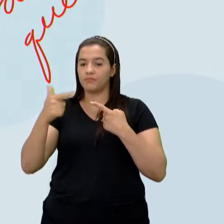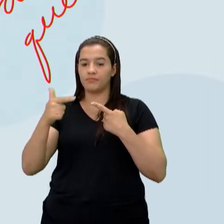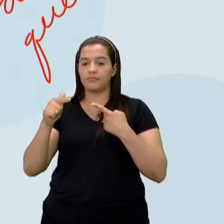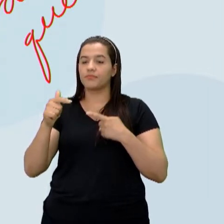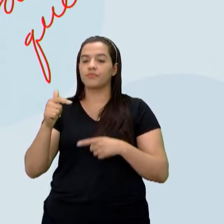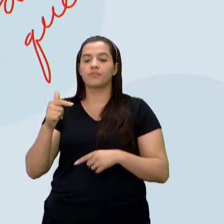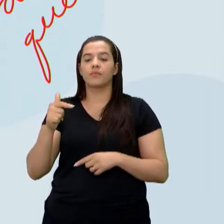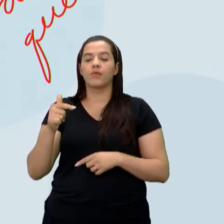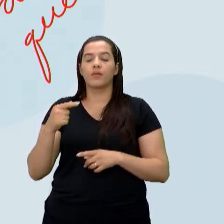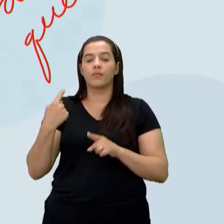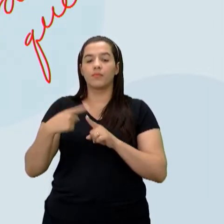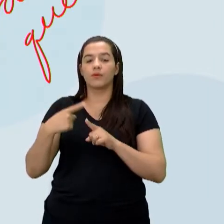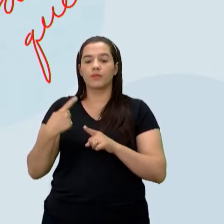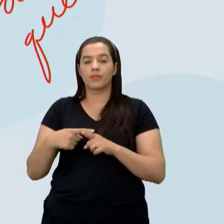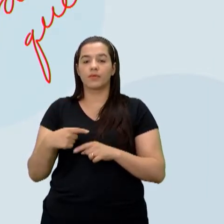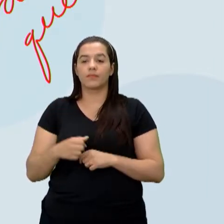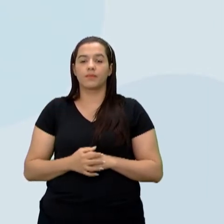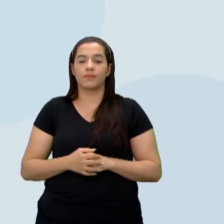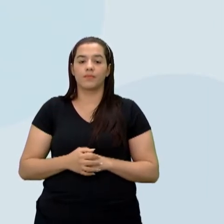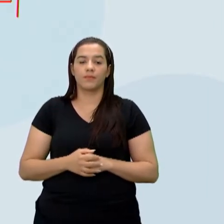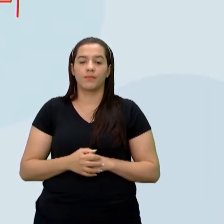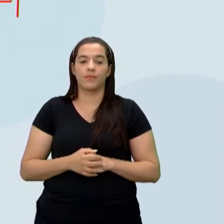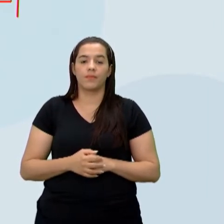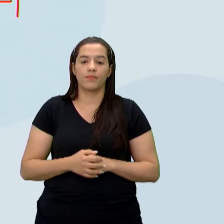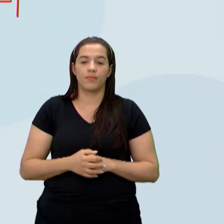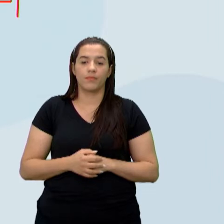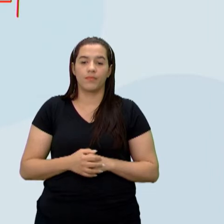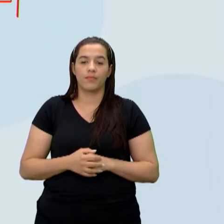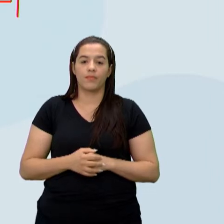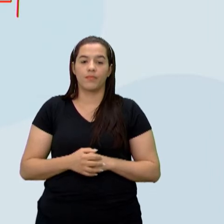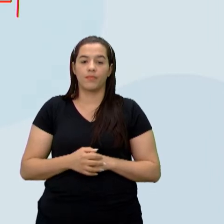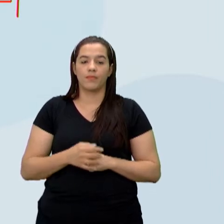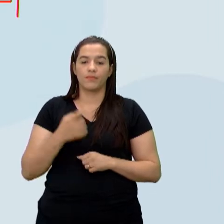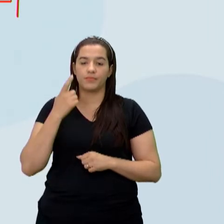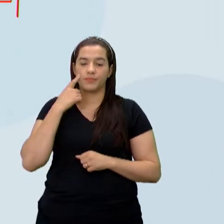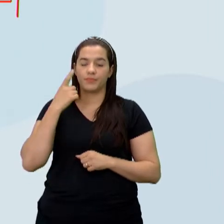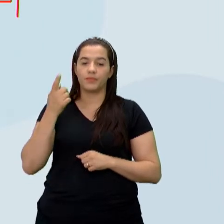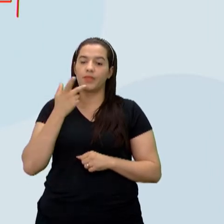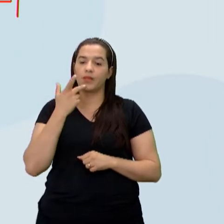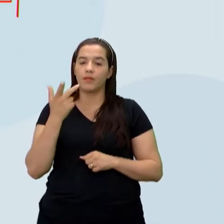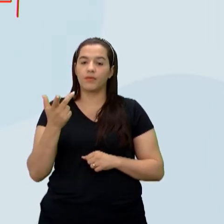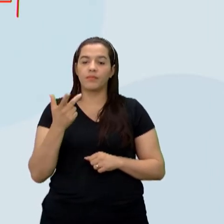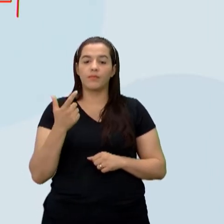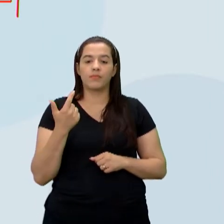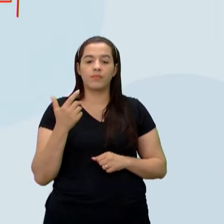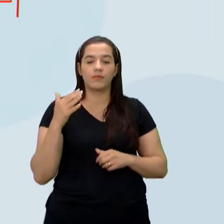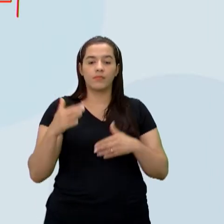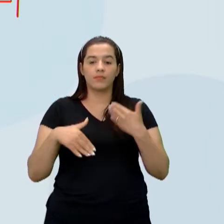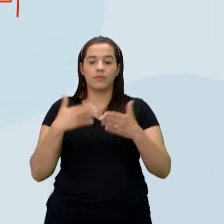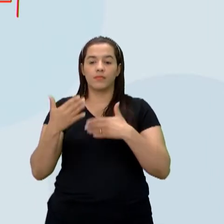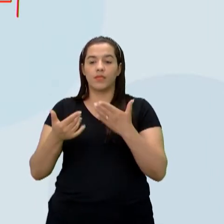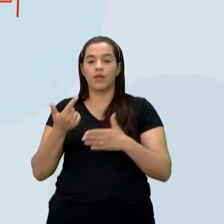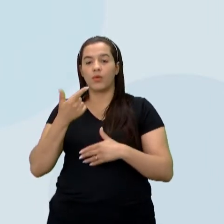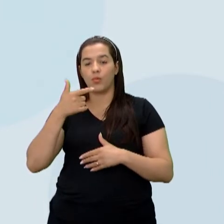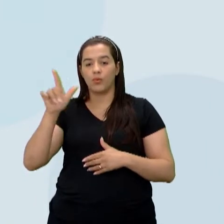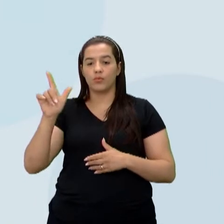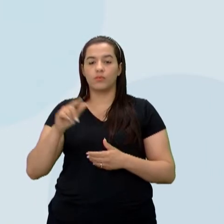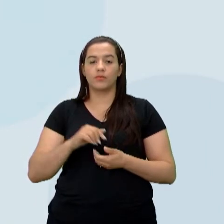falar que... Pode ir lá, Elaine, colocar no texto? Olha só, ele fala que... Mas né, na outra